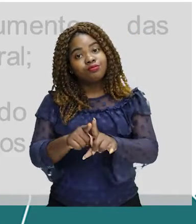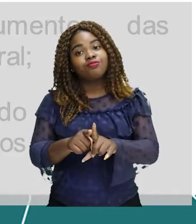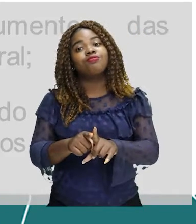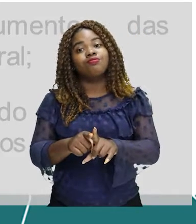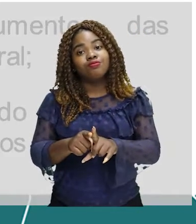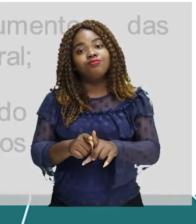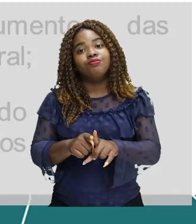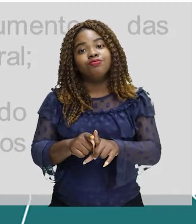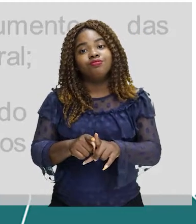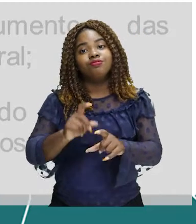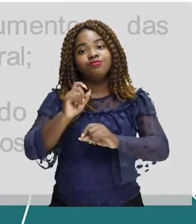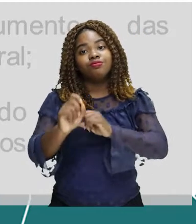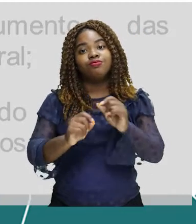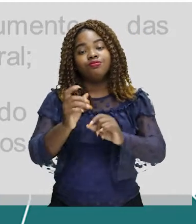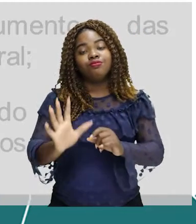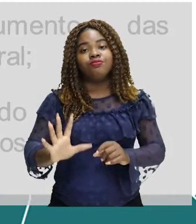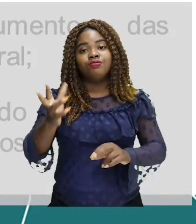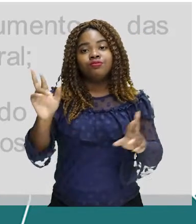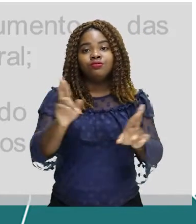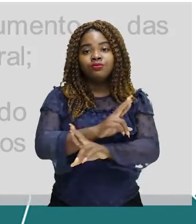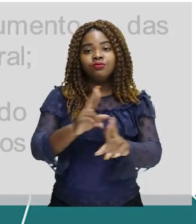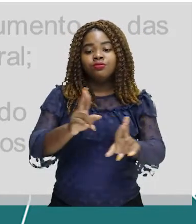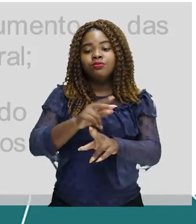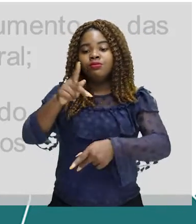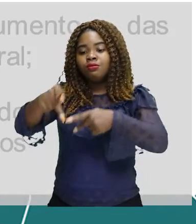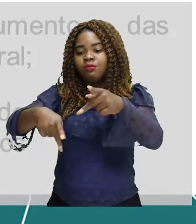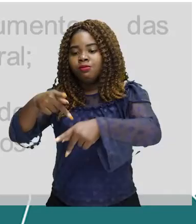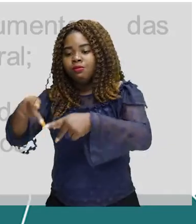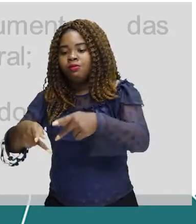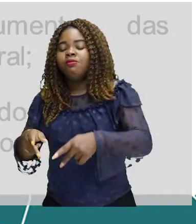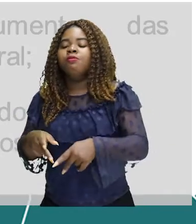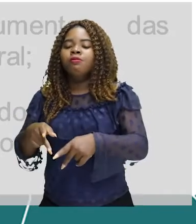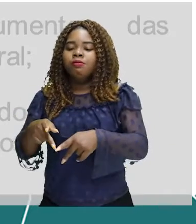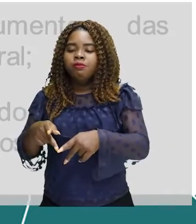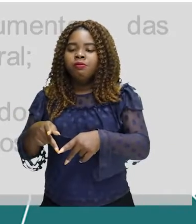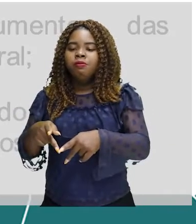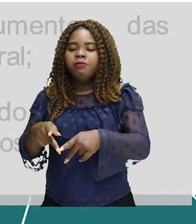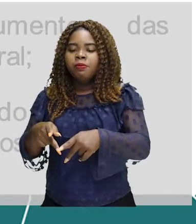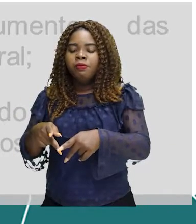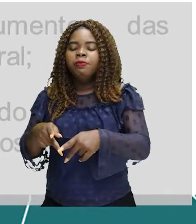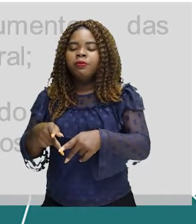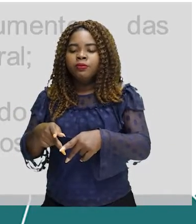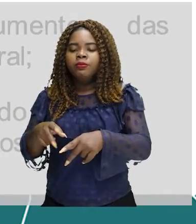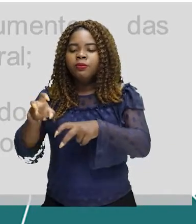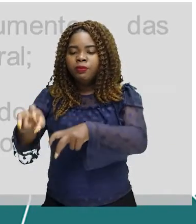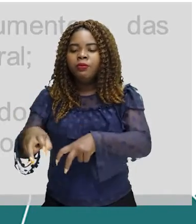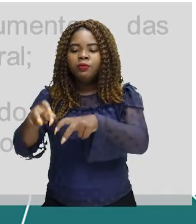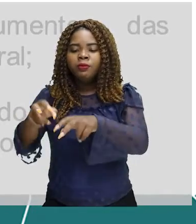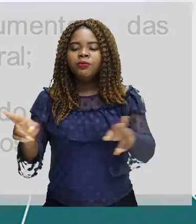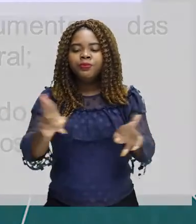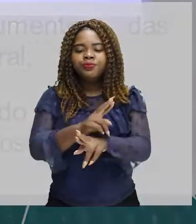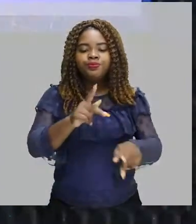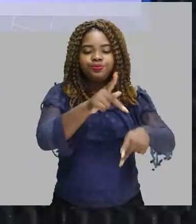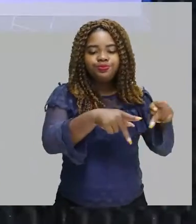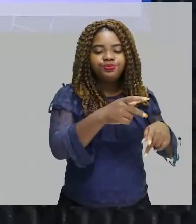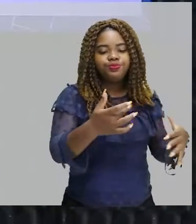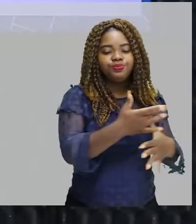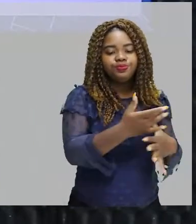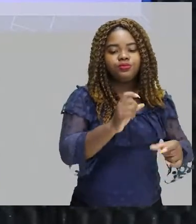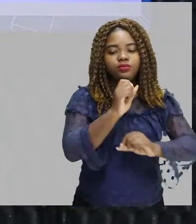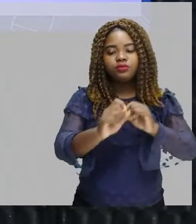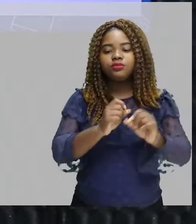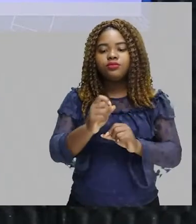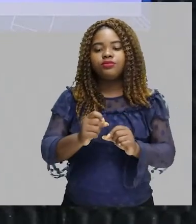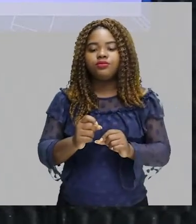diminuição da população rural em relação à população urbana, é a concentração de terras. Tá? No Brasil,